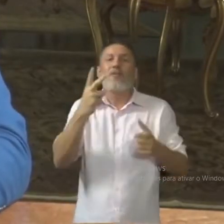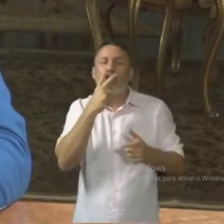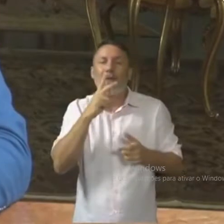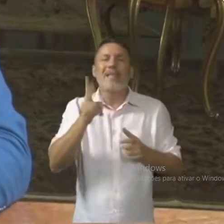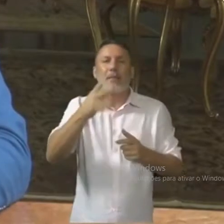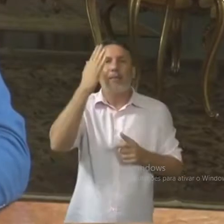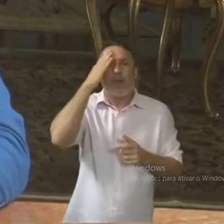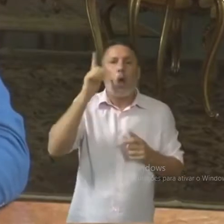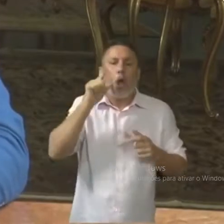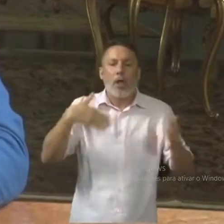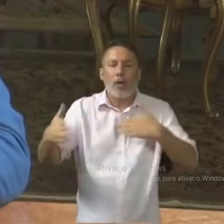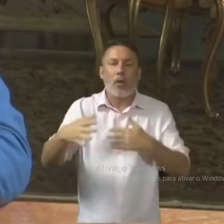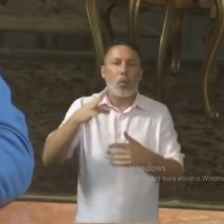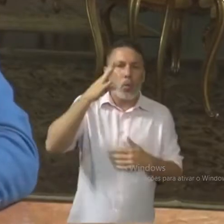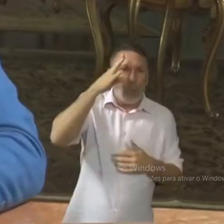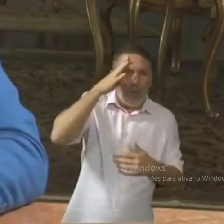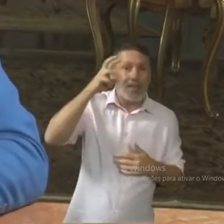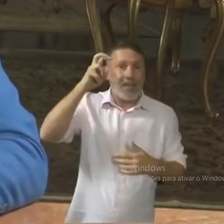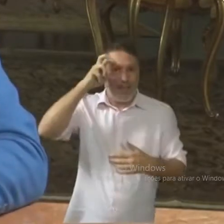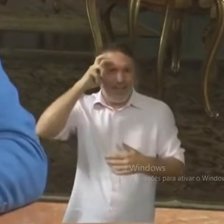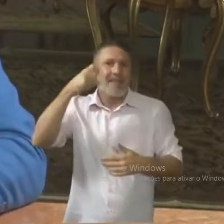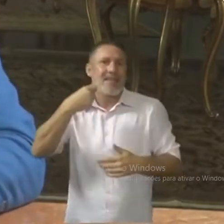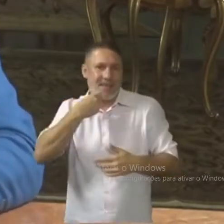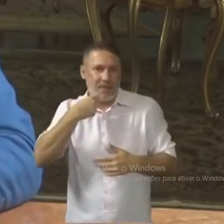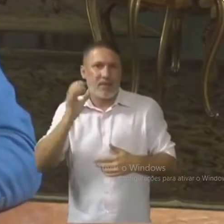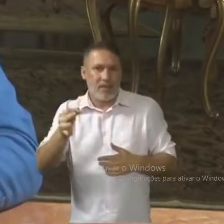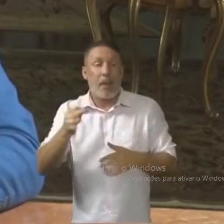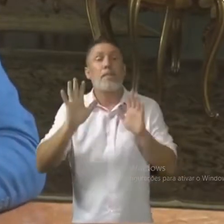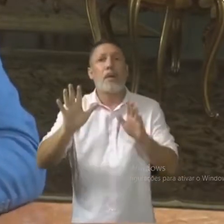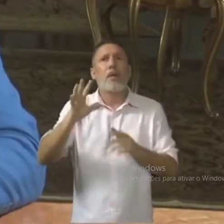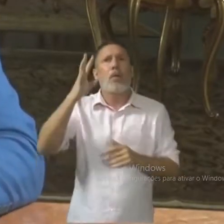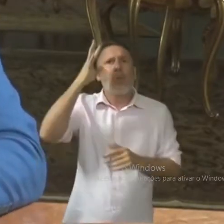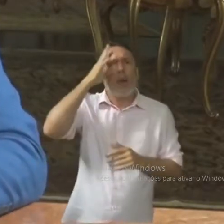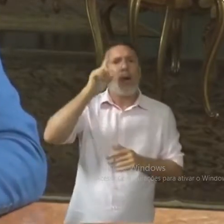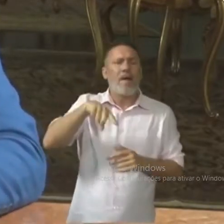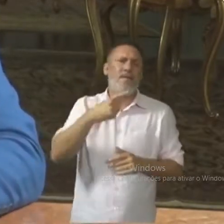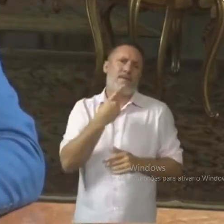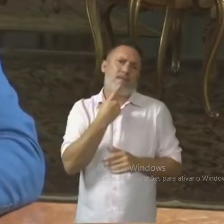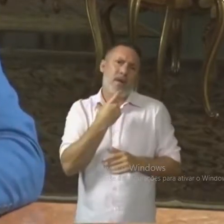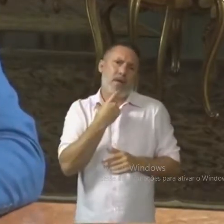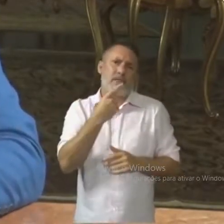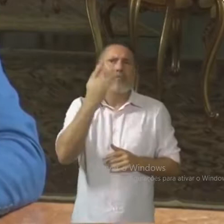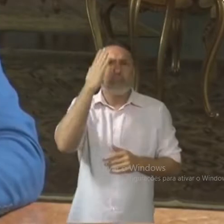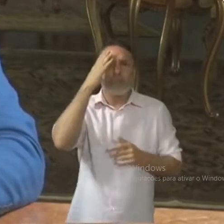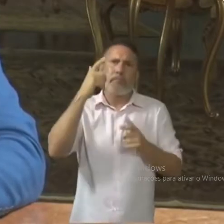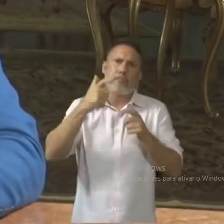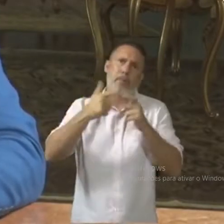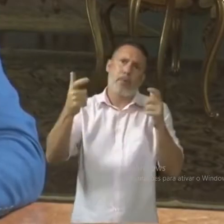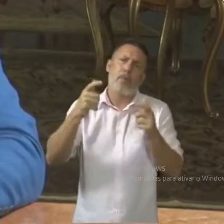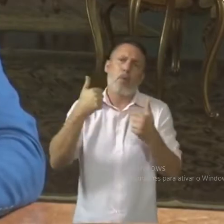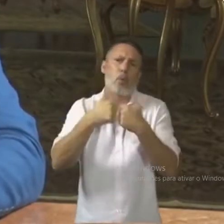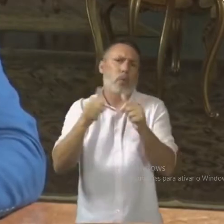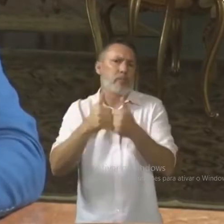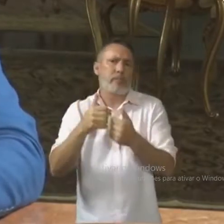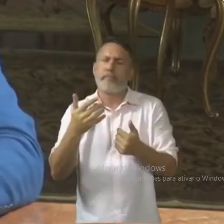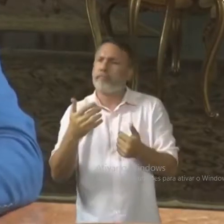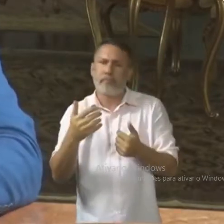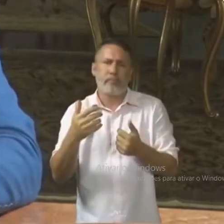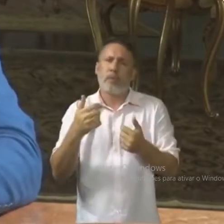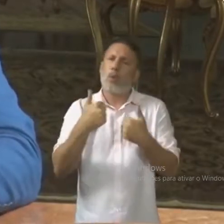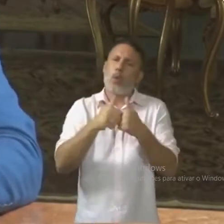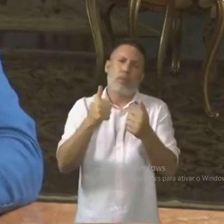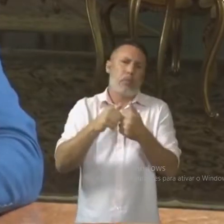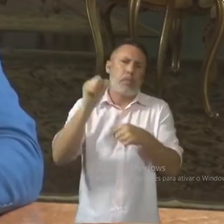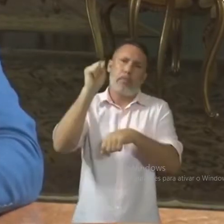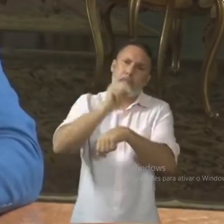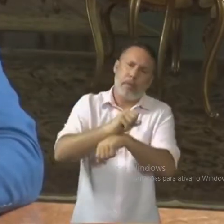sexta. Como tem um feriado na quarta-feira, e feriado, naturalmente, nós não temos transporte, quando tem risco extremo, a gente não tem